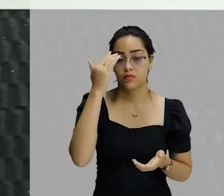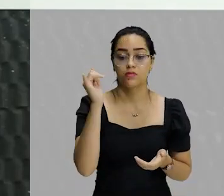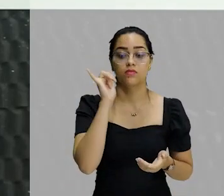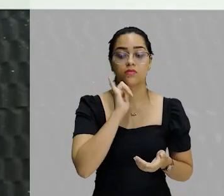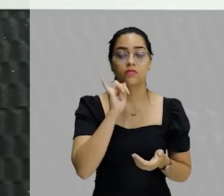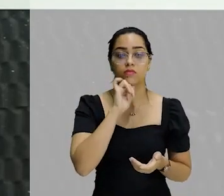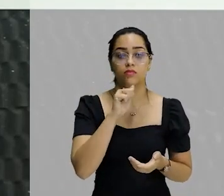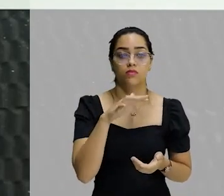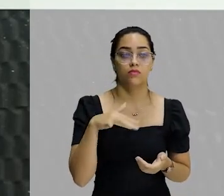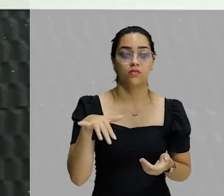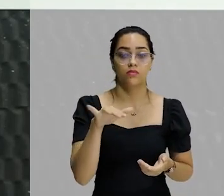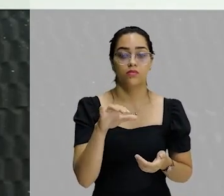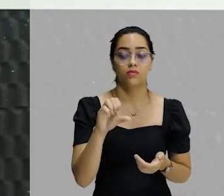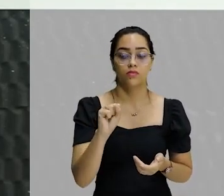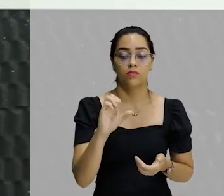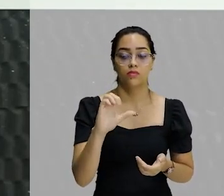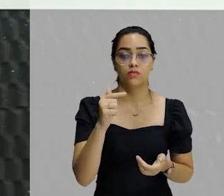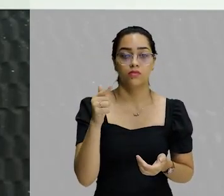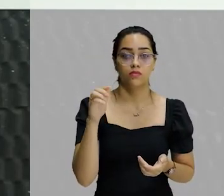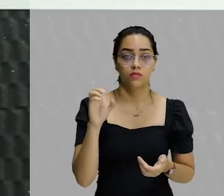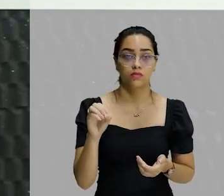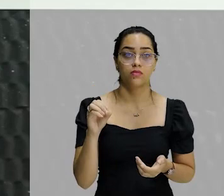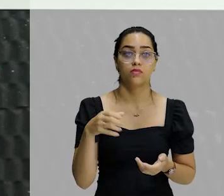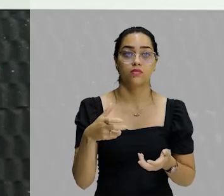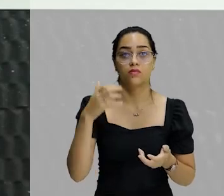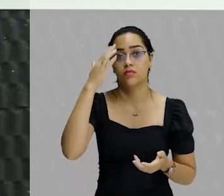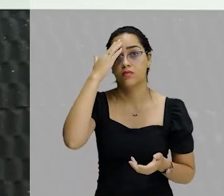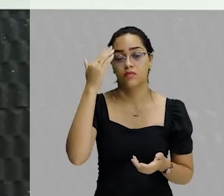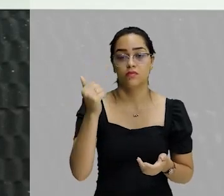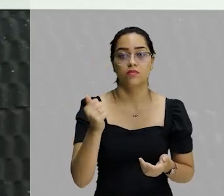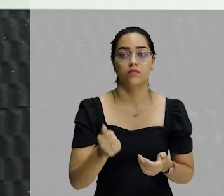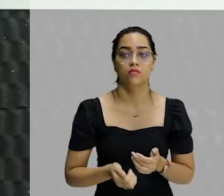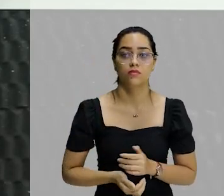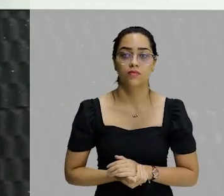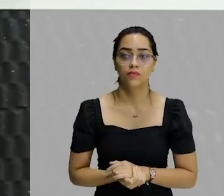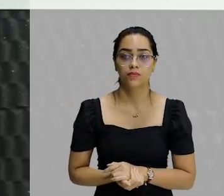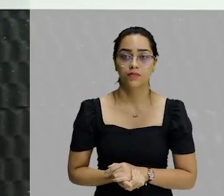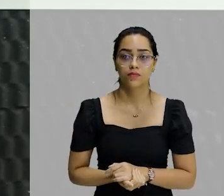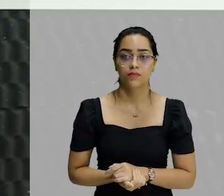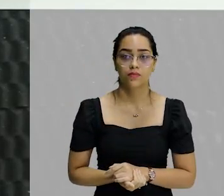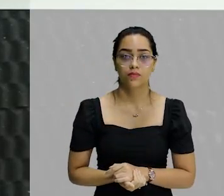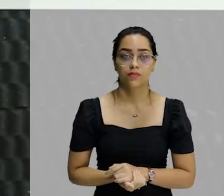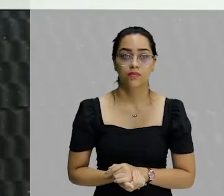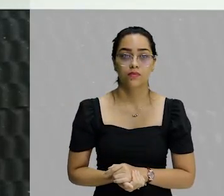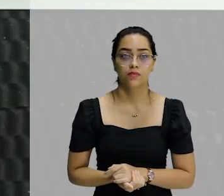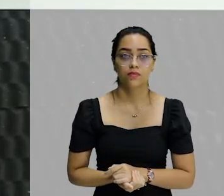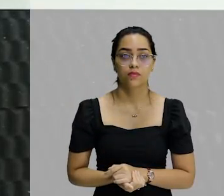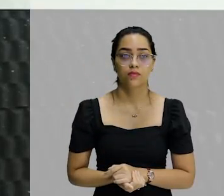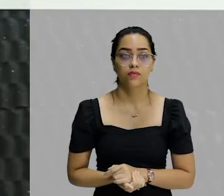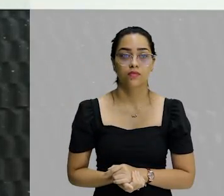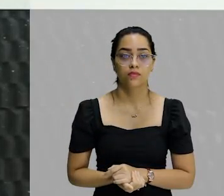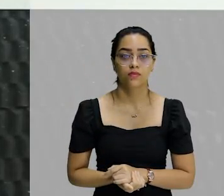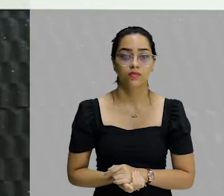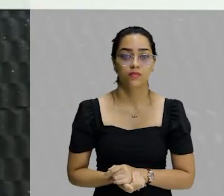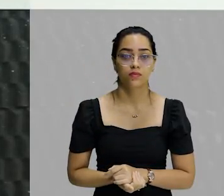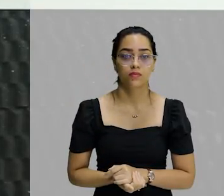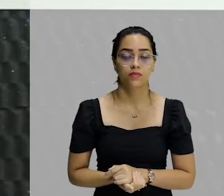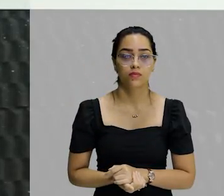exemplo, a área da seção. Tá? Ele quer saber a área da seção. Vamos criar aqui esse espaçozinho para a gente poder